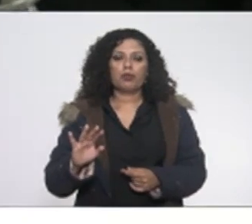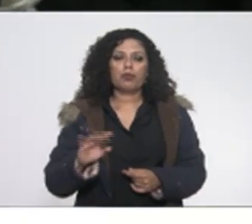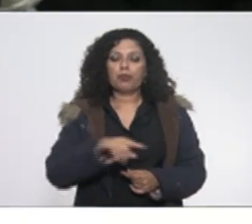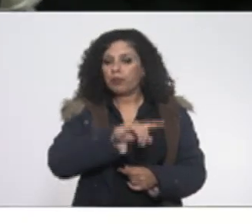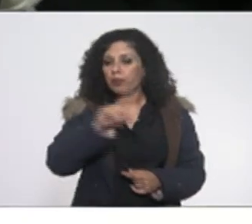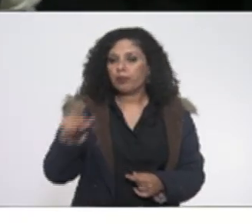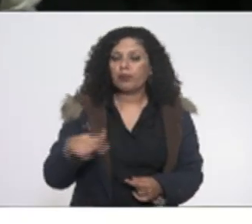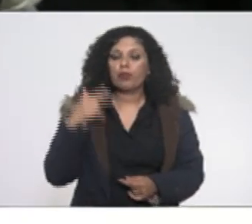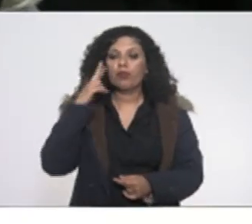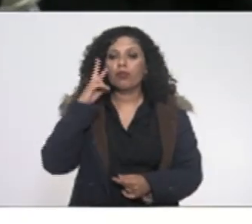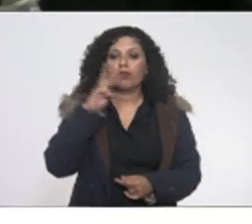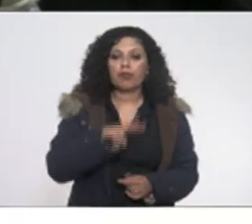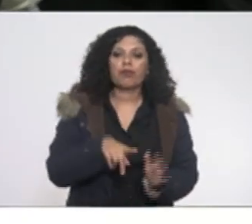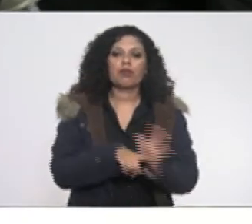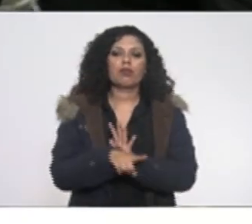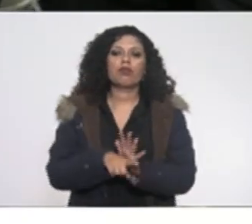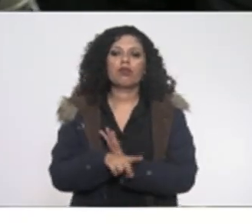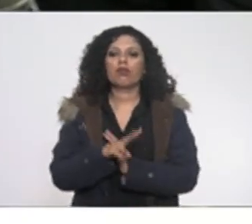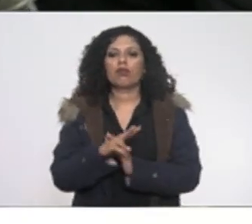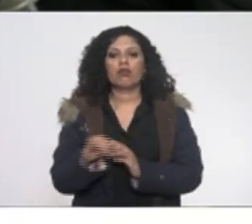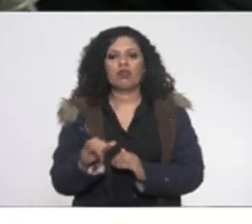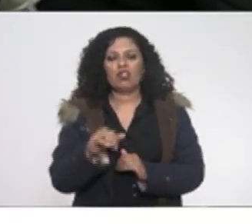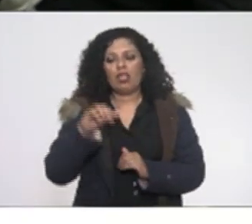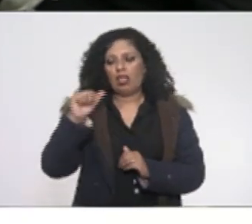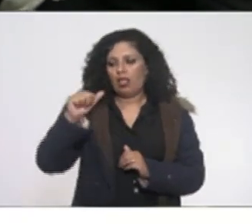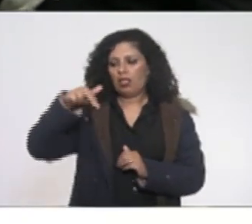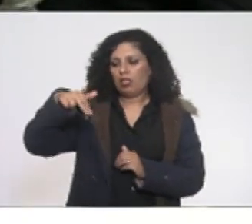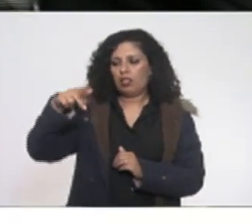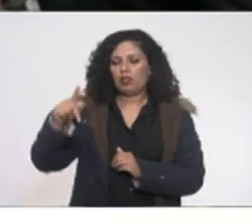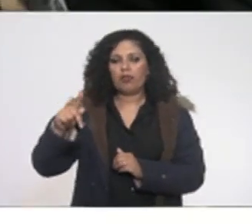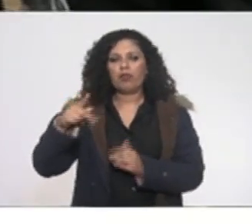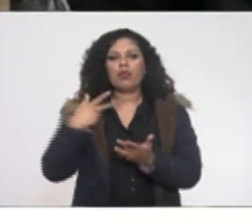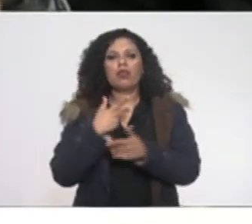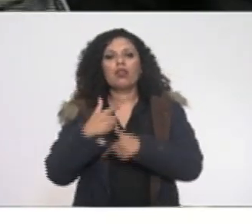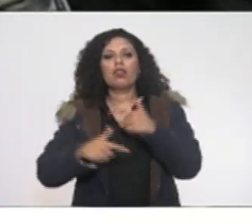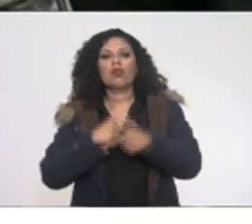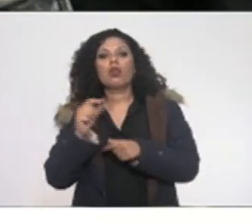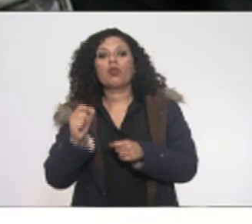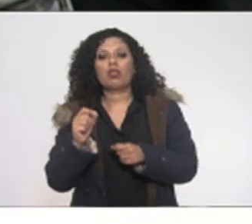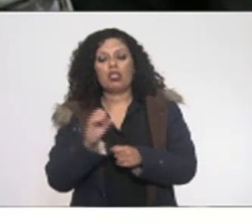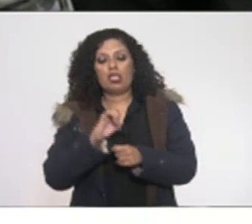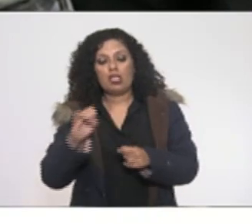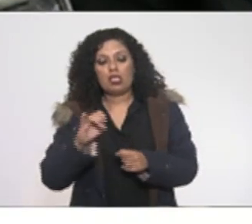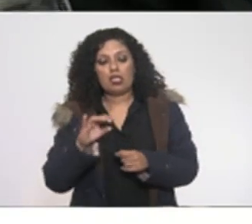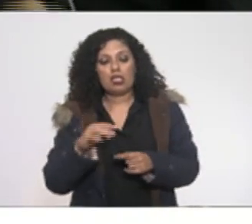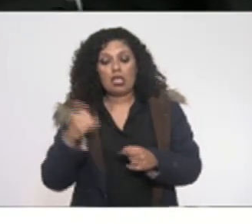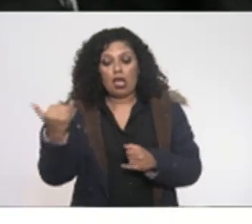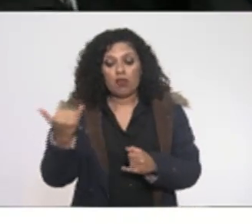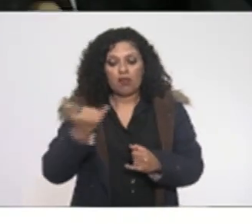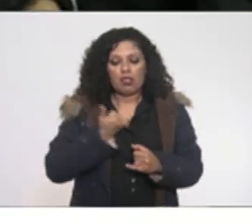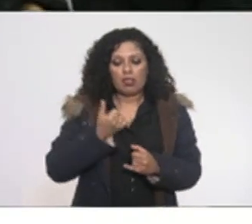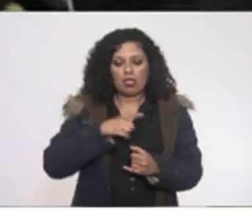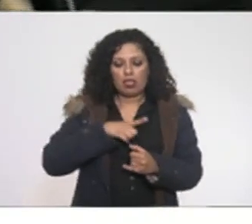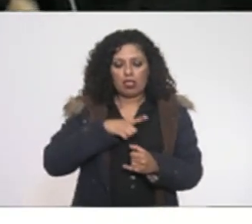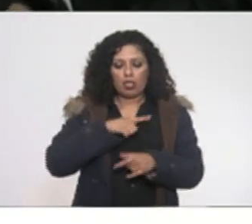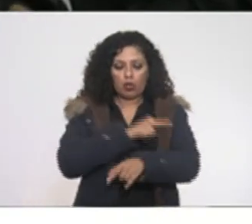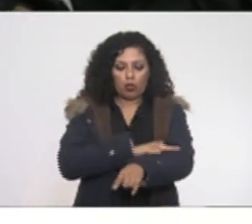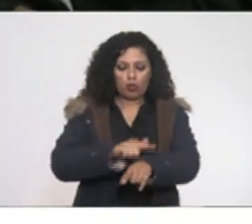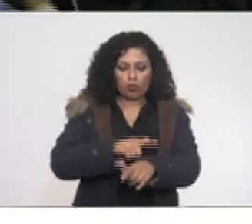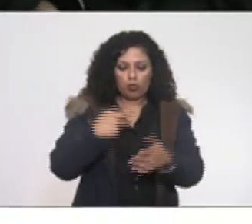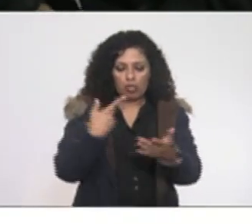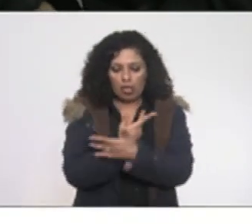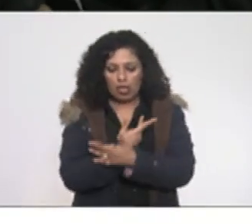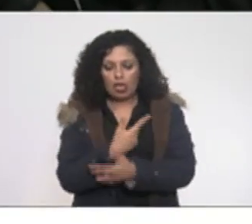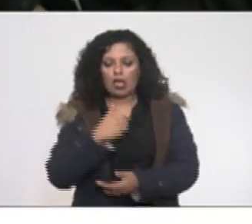eles vão atuar nesse sentido. O que a ANP faz é qualquer sinalização de cartel, qualquer sinalização de conduta anticompetitiva,